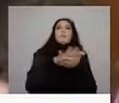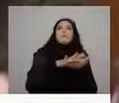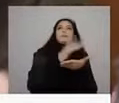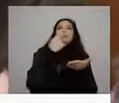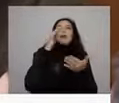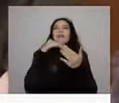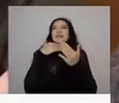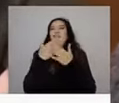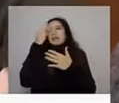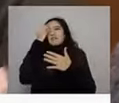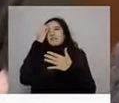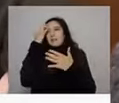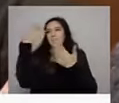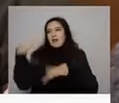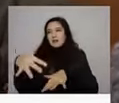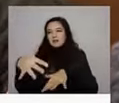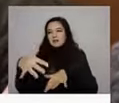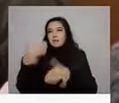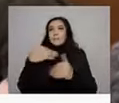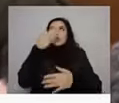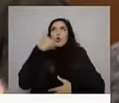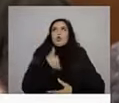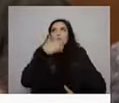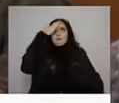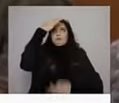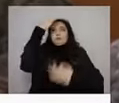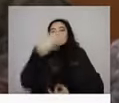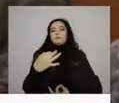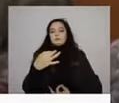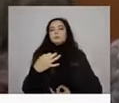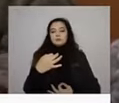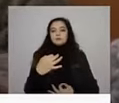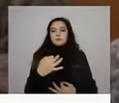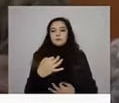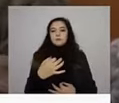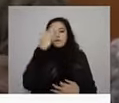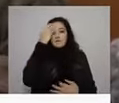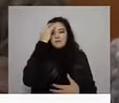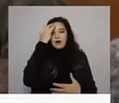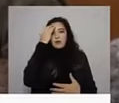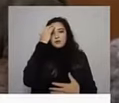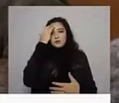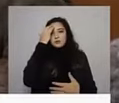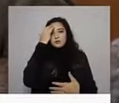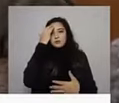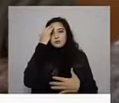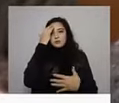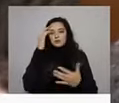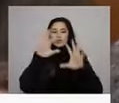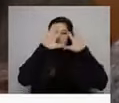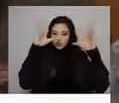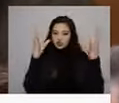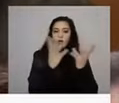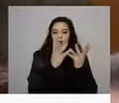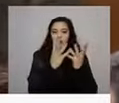feita. Mas, querendo crer que a estimativa foi feita, por muito grosseira que seja, foi feita com base